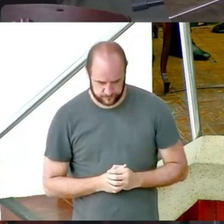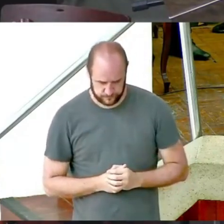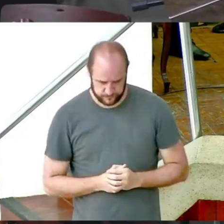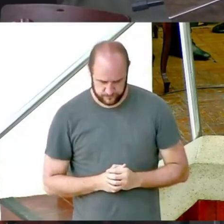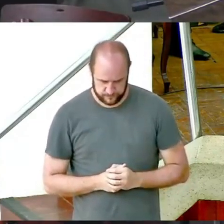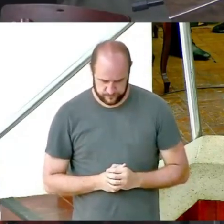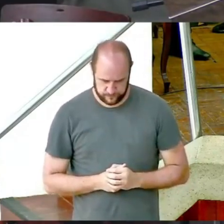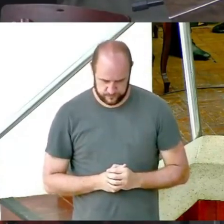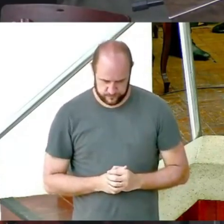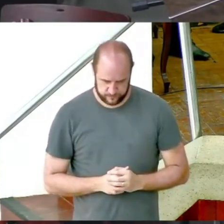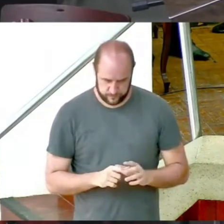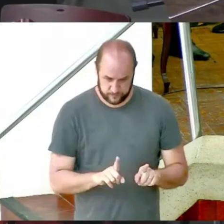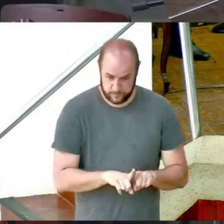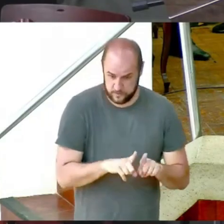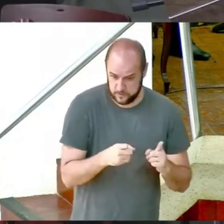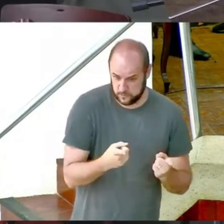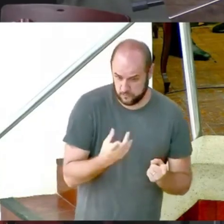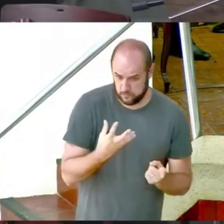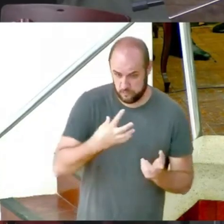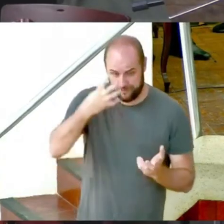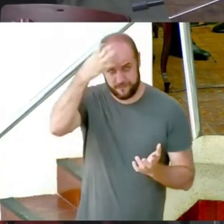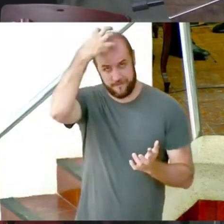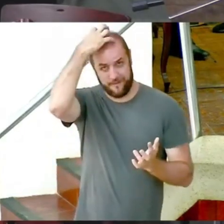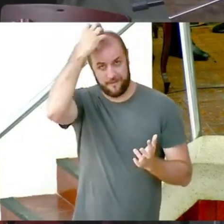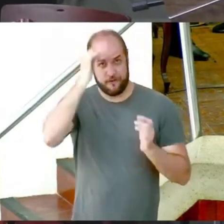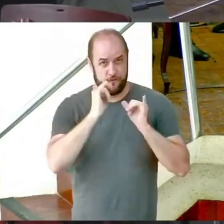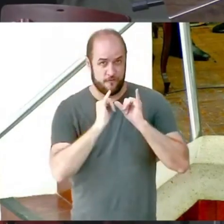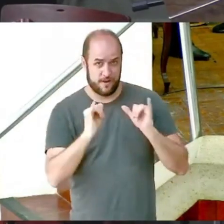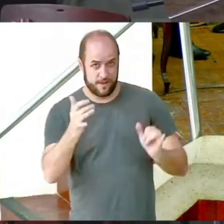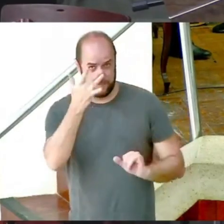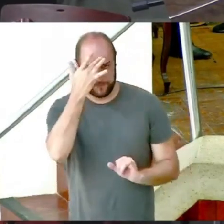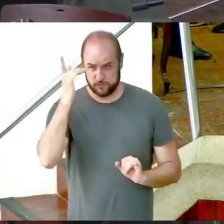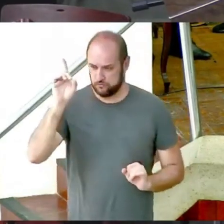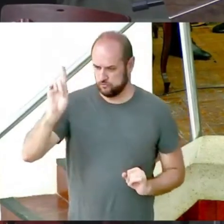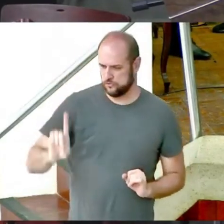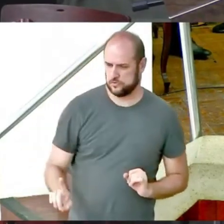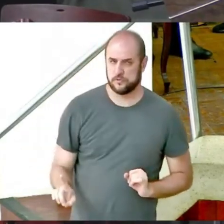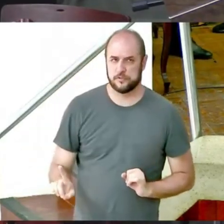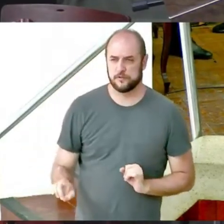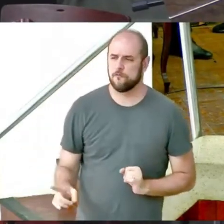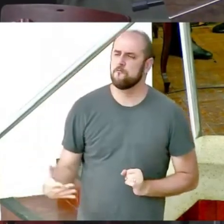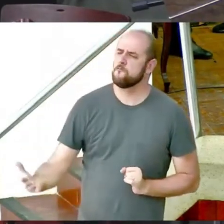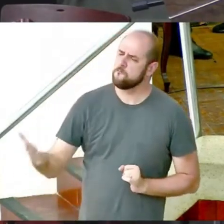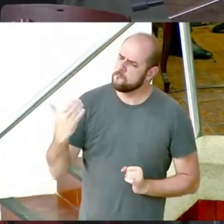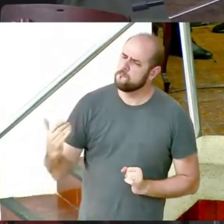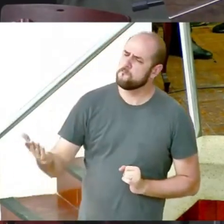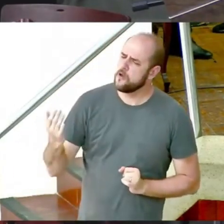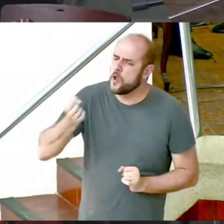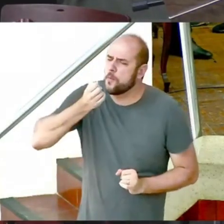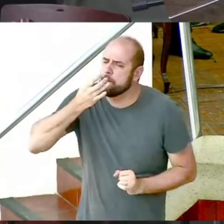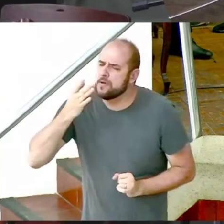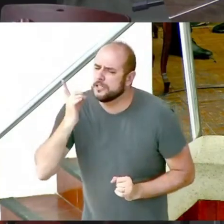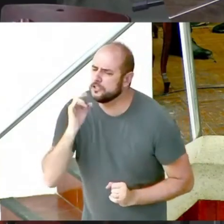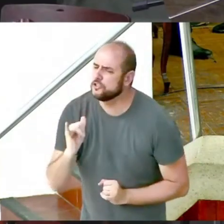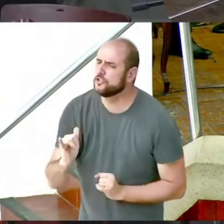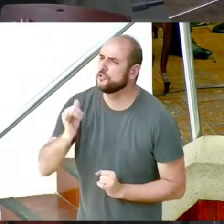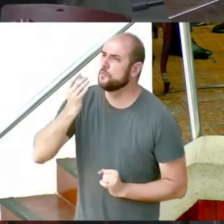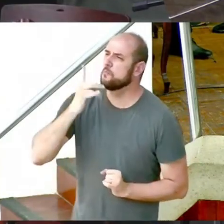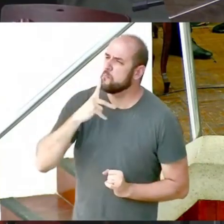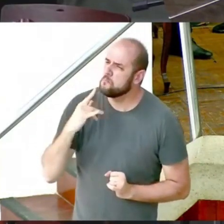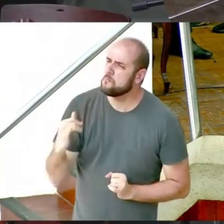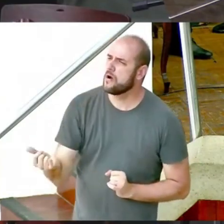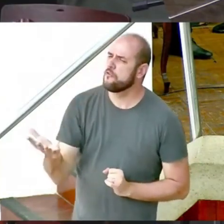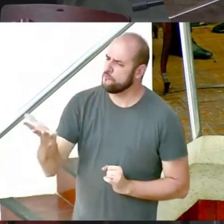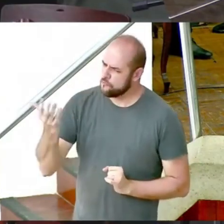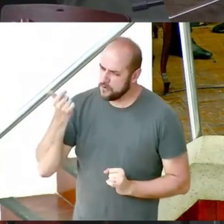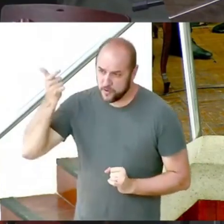rei dirá aos que estiverem à sua direita: venham, benditos do meu Pai, venham